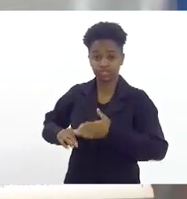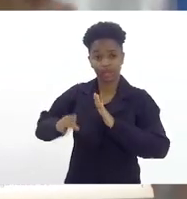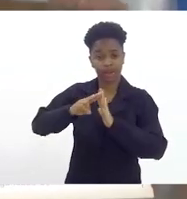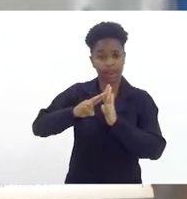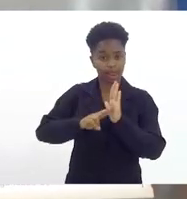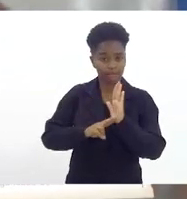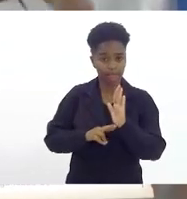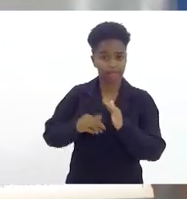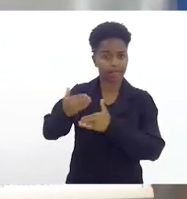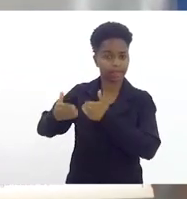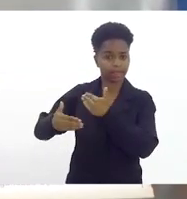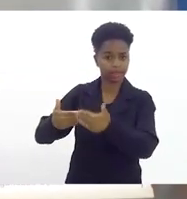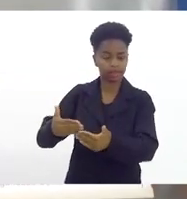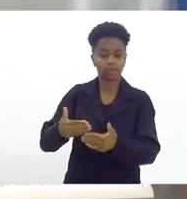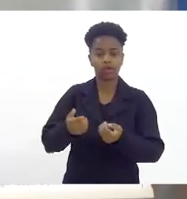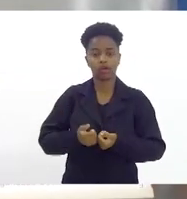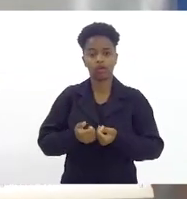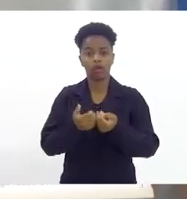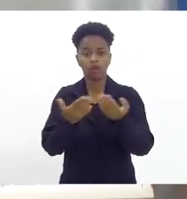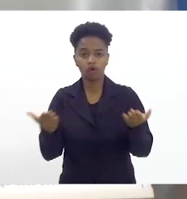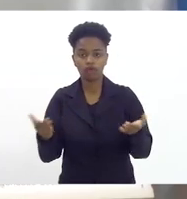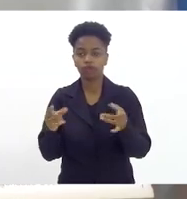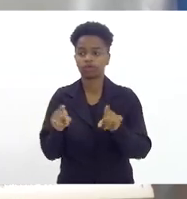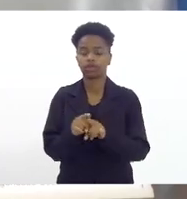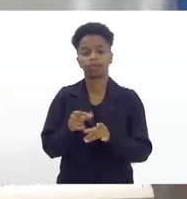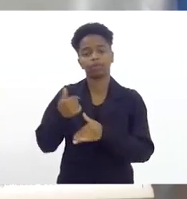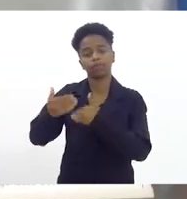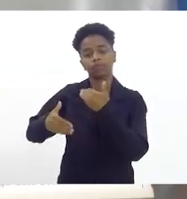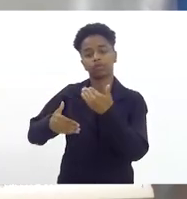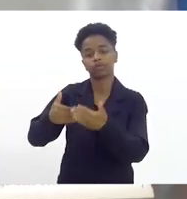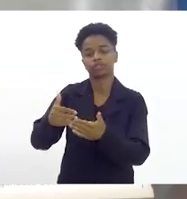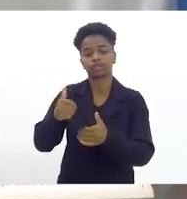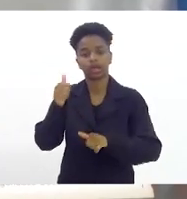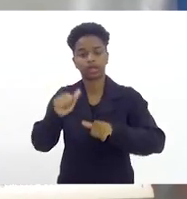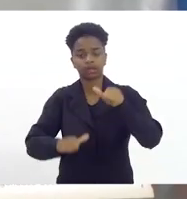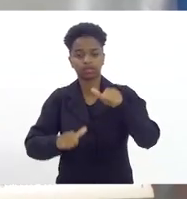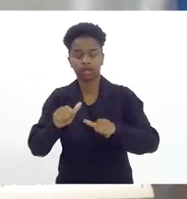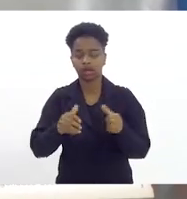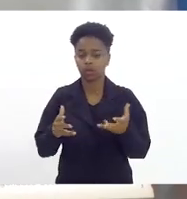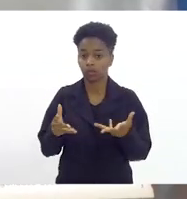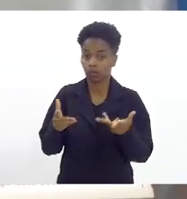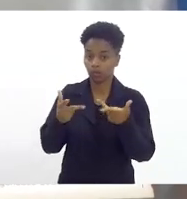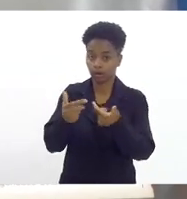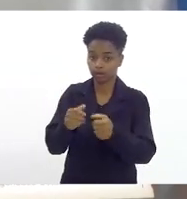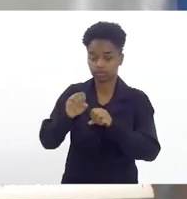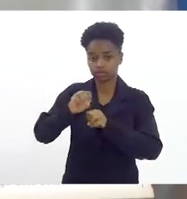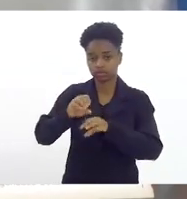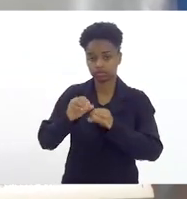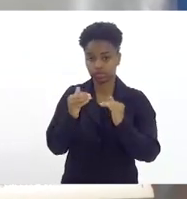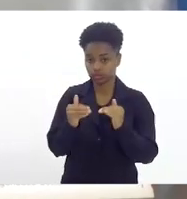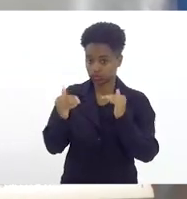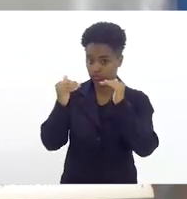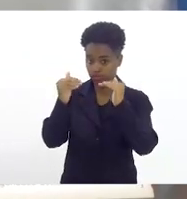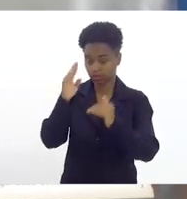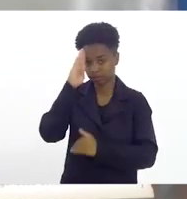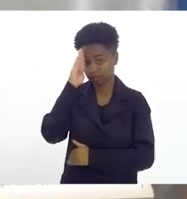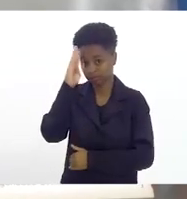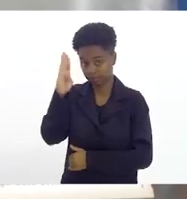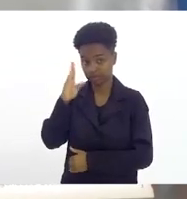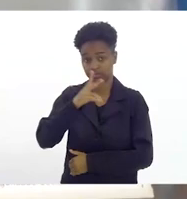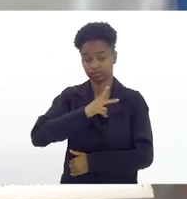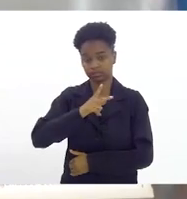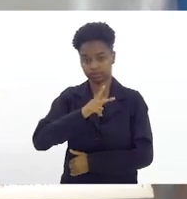sucessivamente a oferta e os processos de aferição da qualidade do ensino superior principalmente